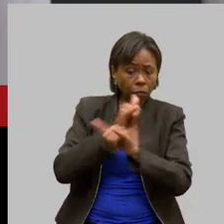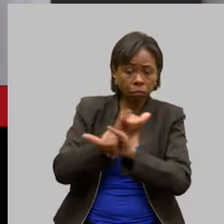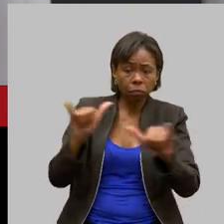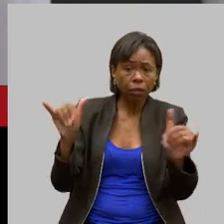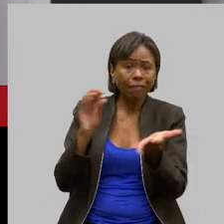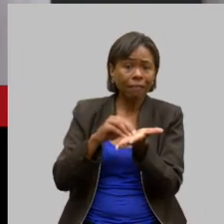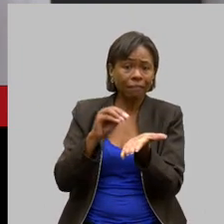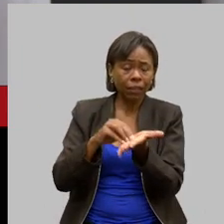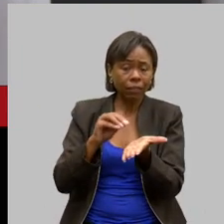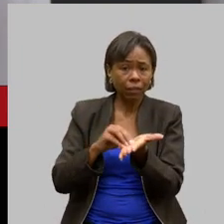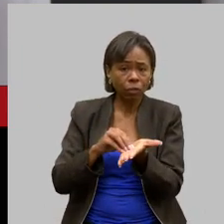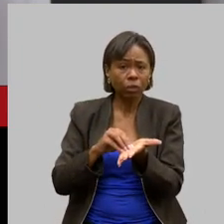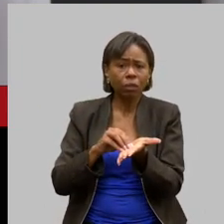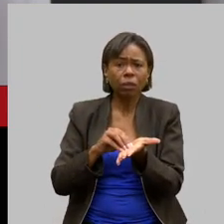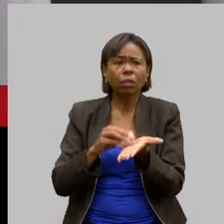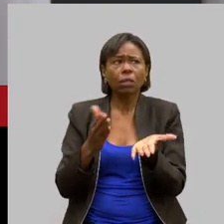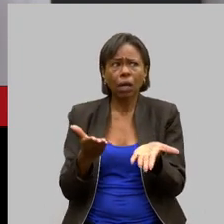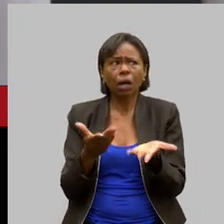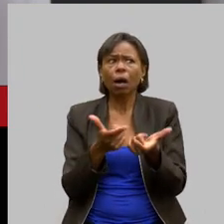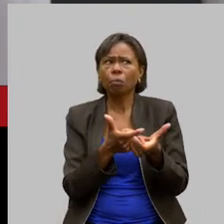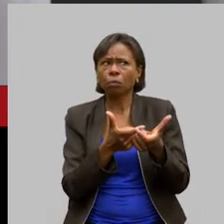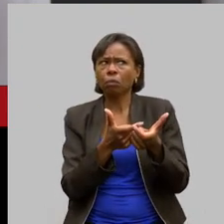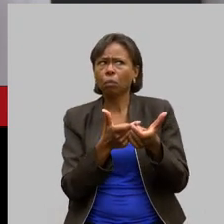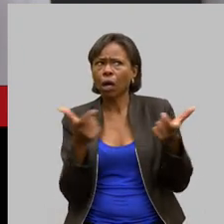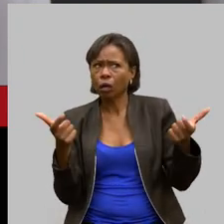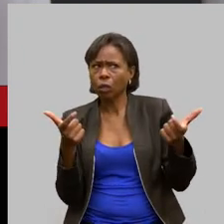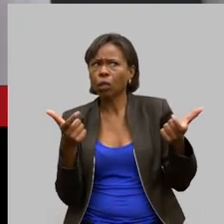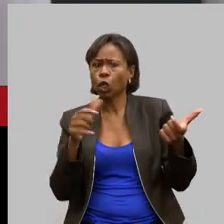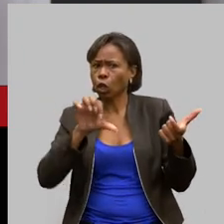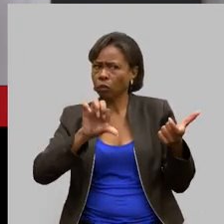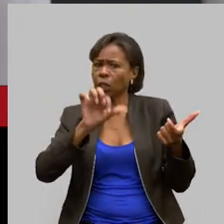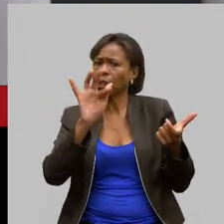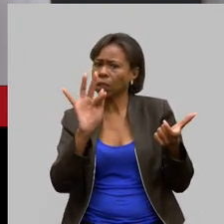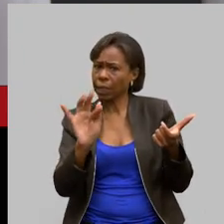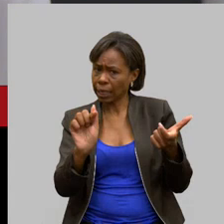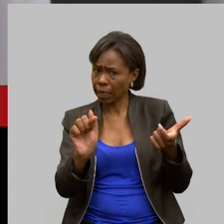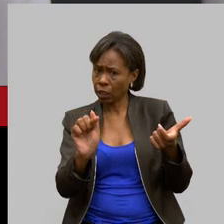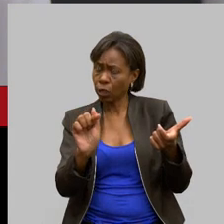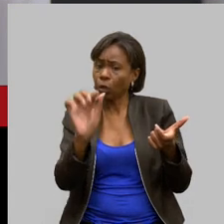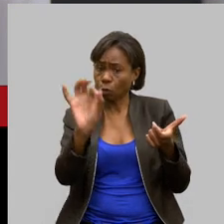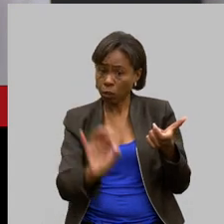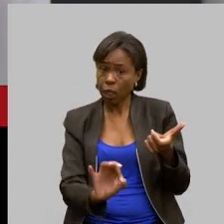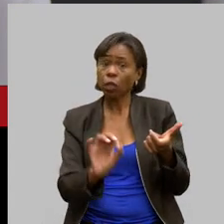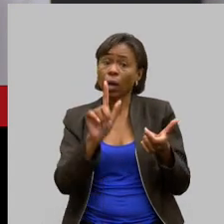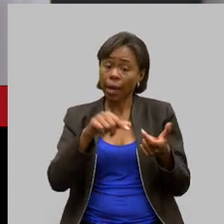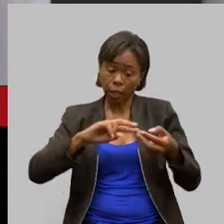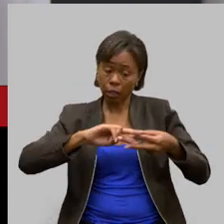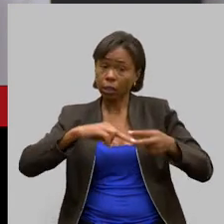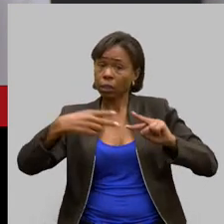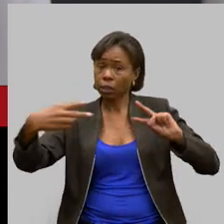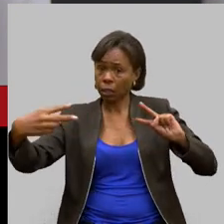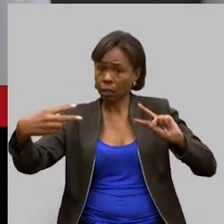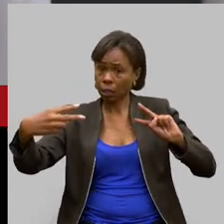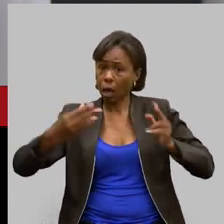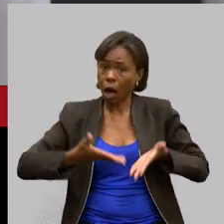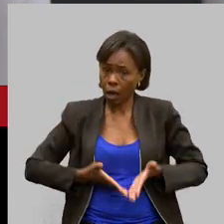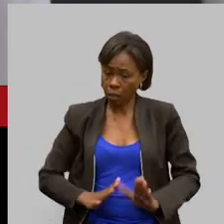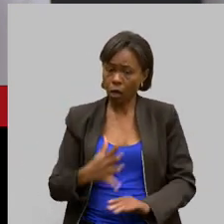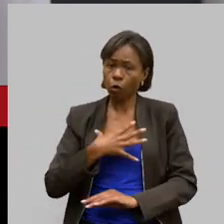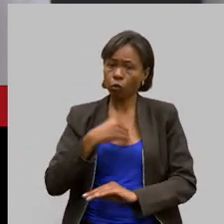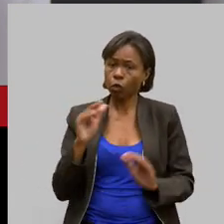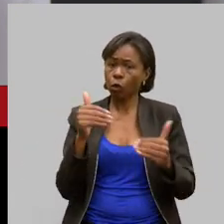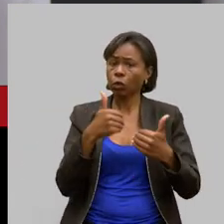preocupação fatores genéticos perfeito 97% fatores genéticos repito mas e os fatores